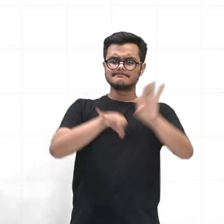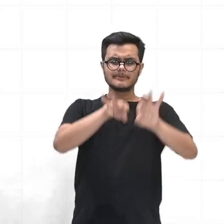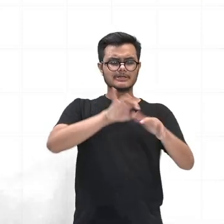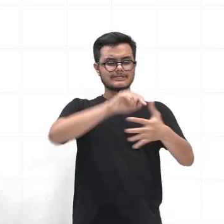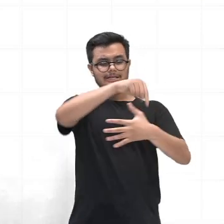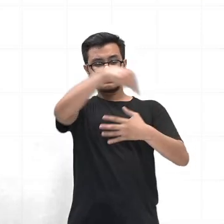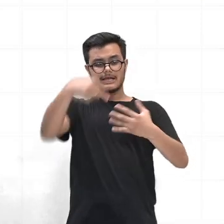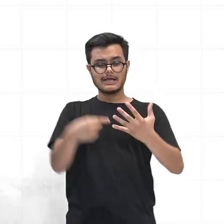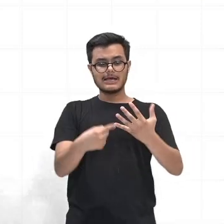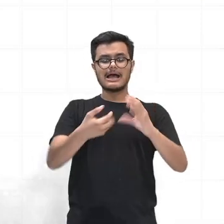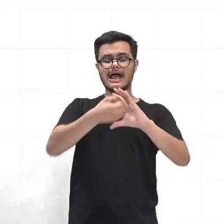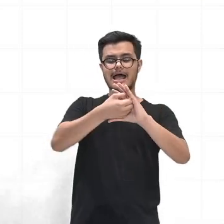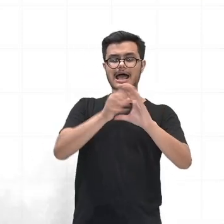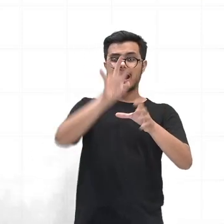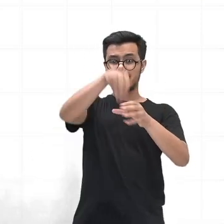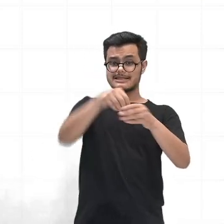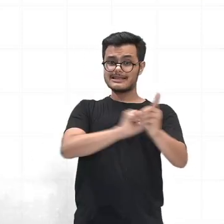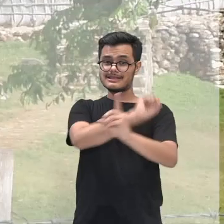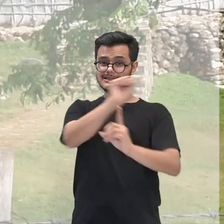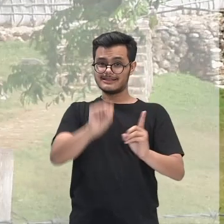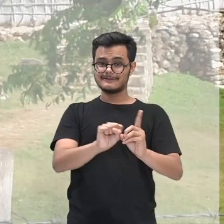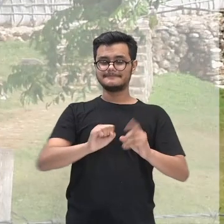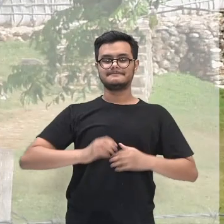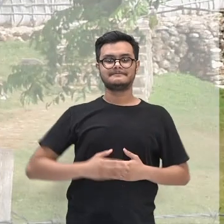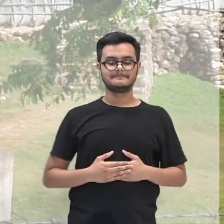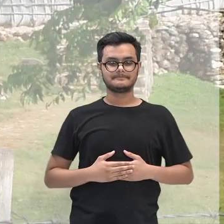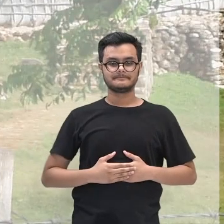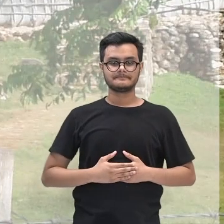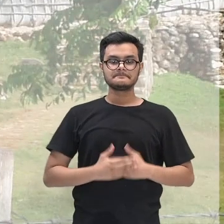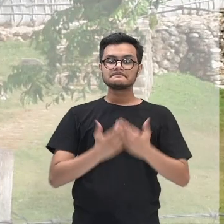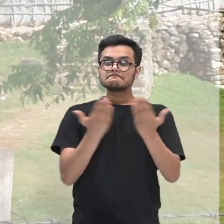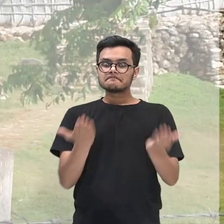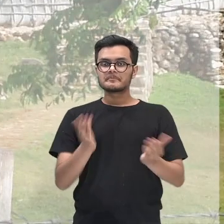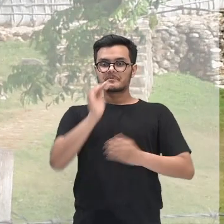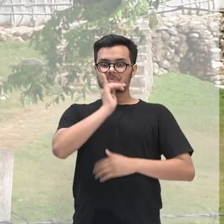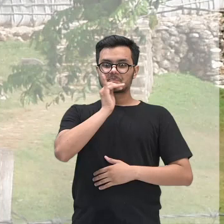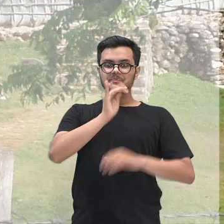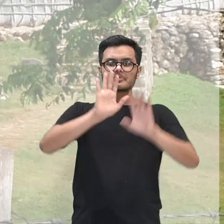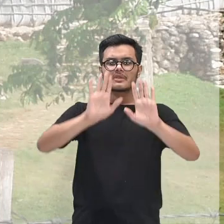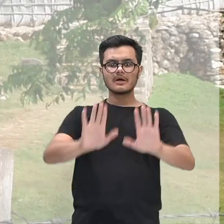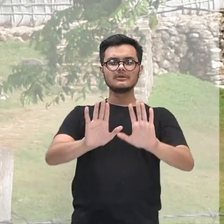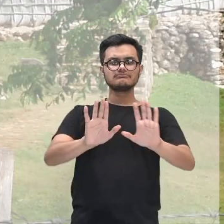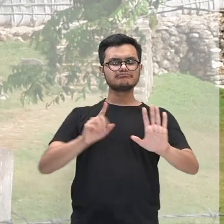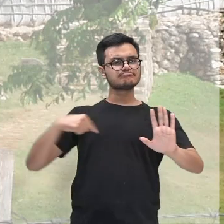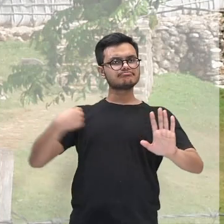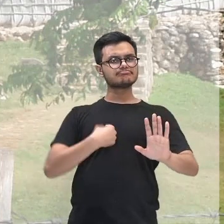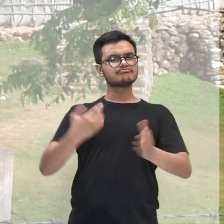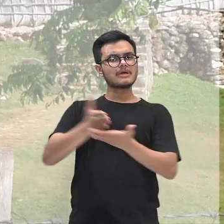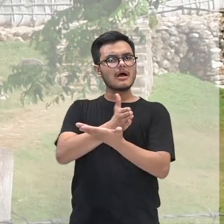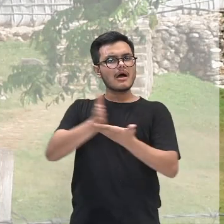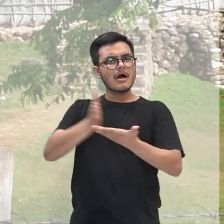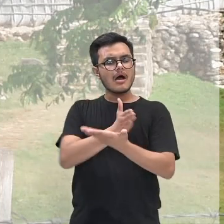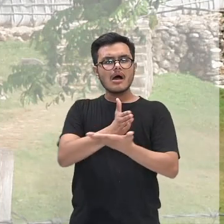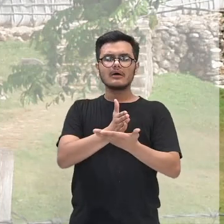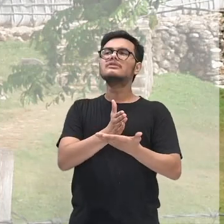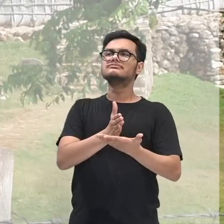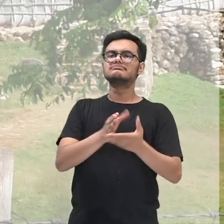mais elaboradas. E olha só aqui, entre os fatores determinantes para o surgimento dessas